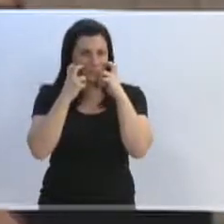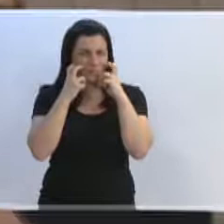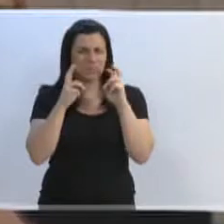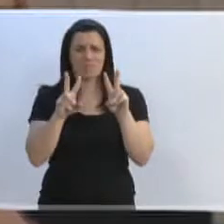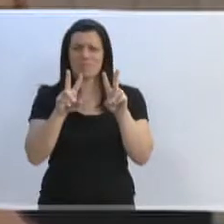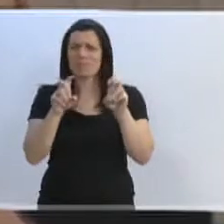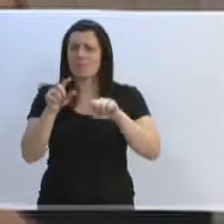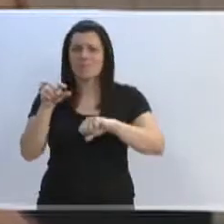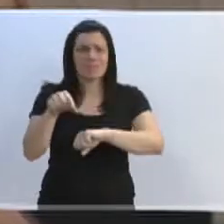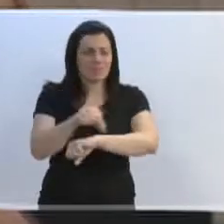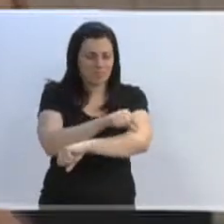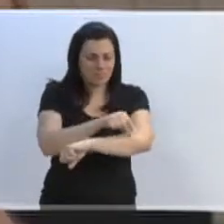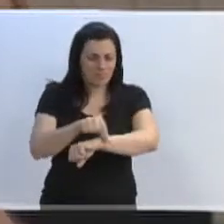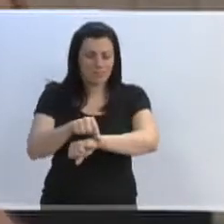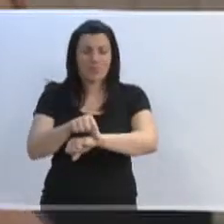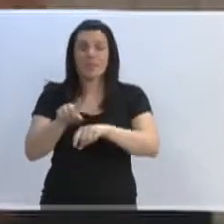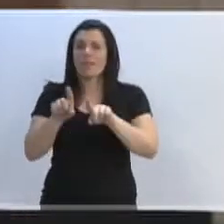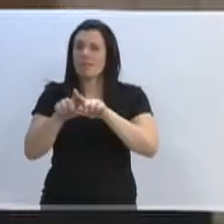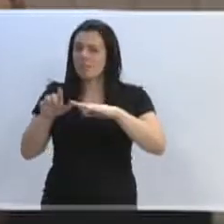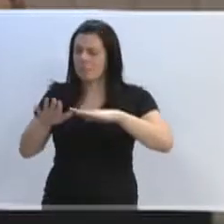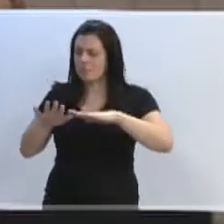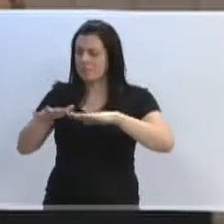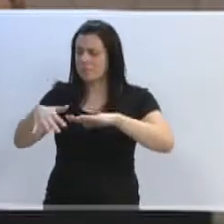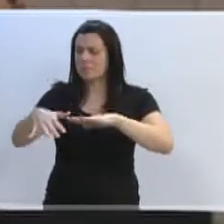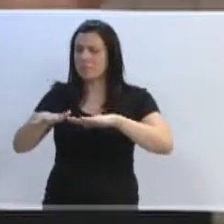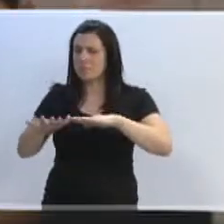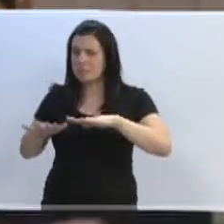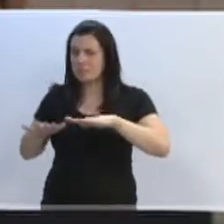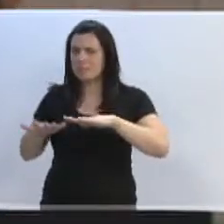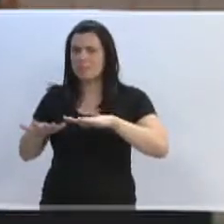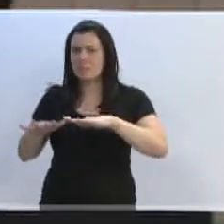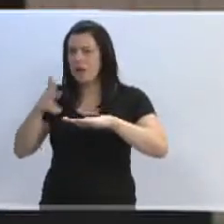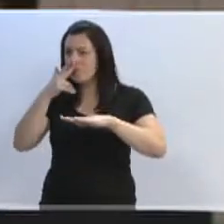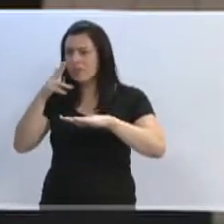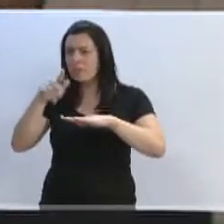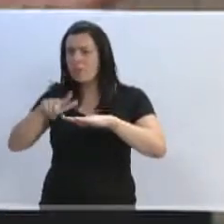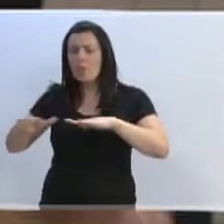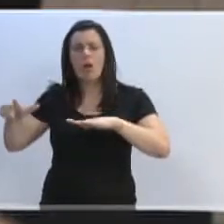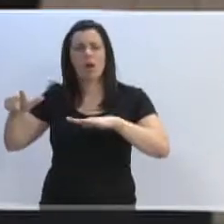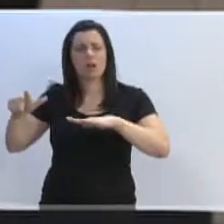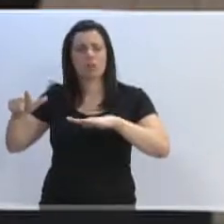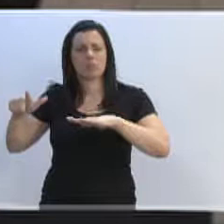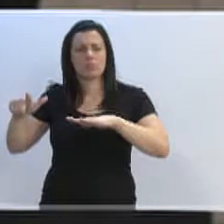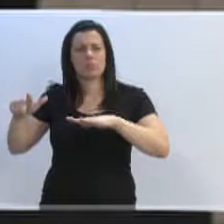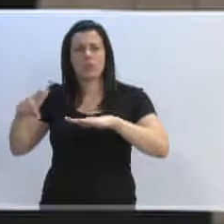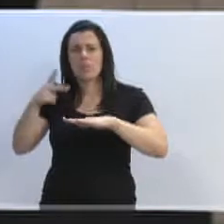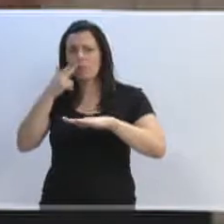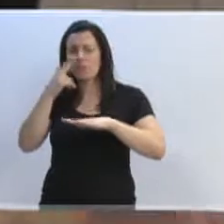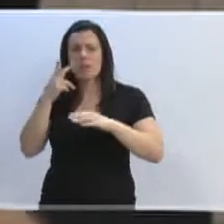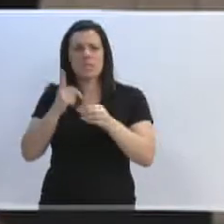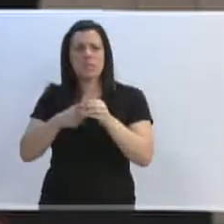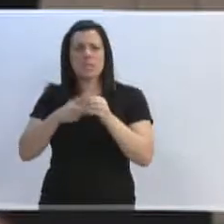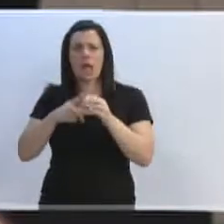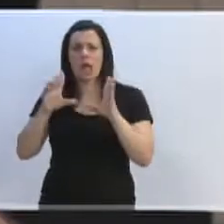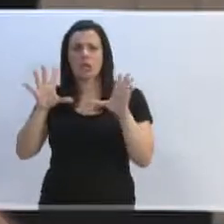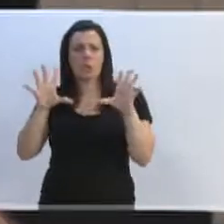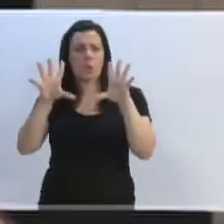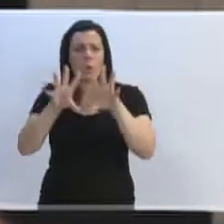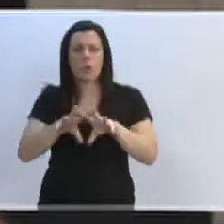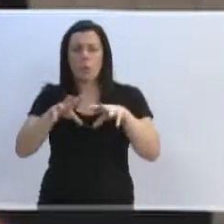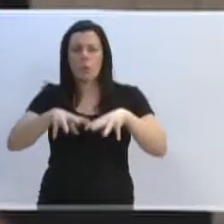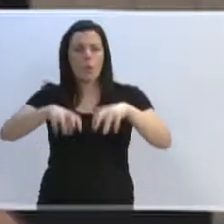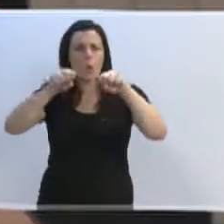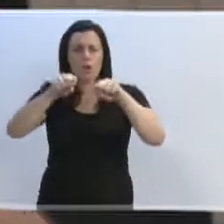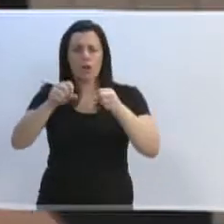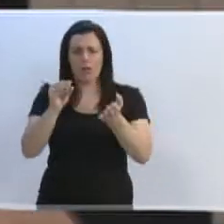calçadas, das faixas, que bem falou o senhor ali também, muitas delas apagadas, Blumenau está apagada, né? Nossas ruas aí, está uma vergonha, está